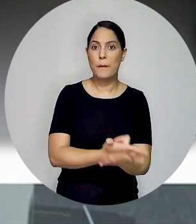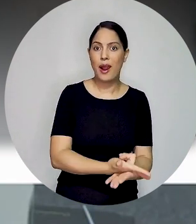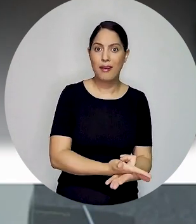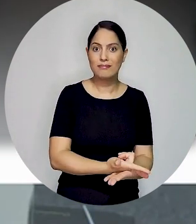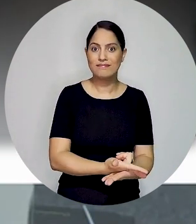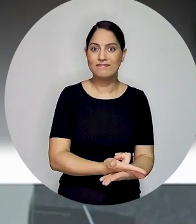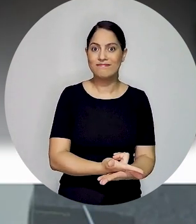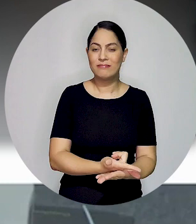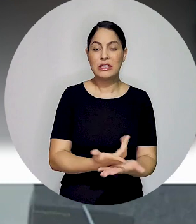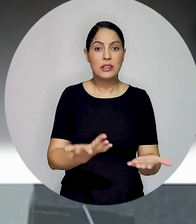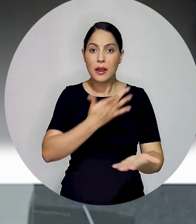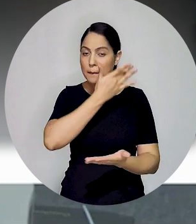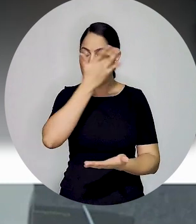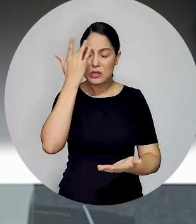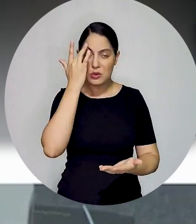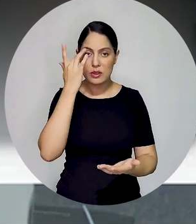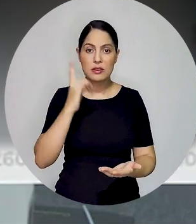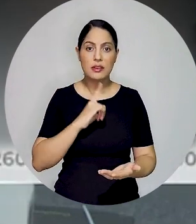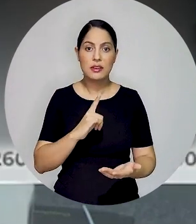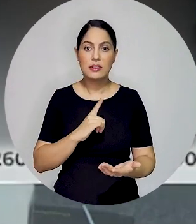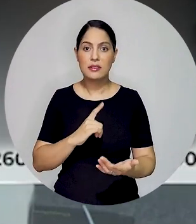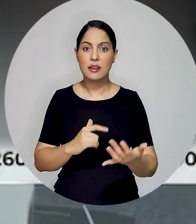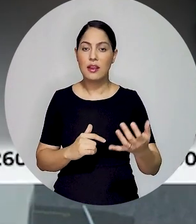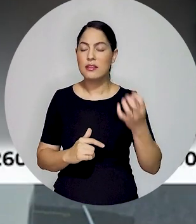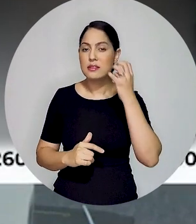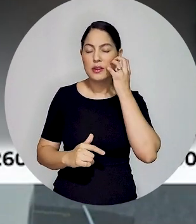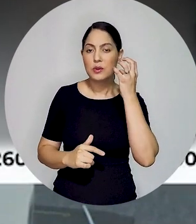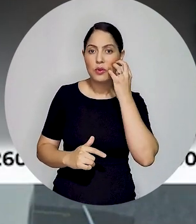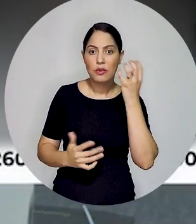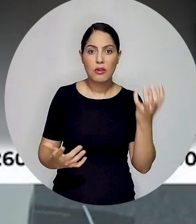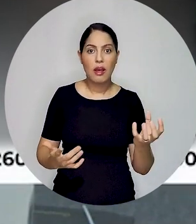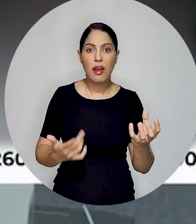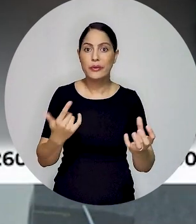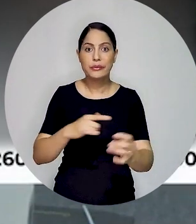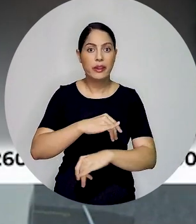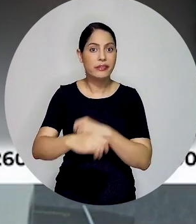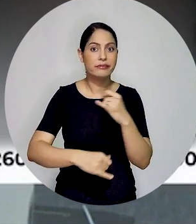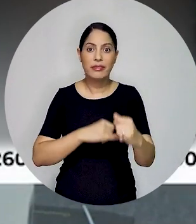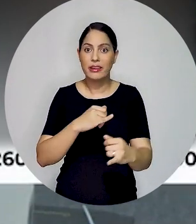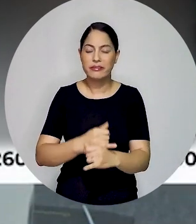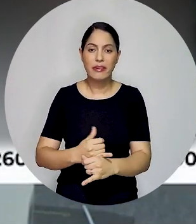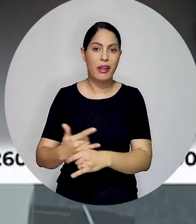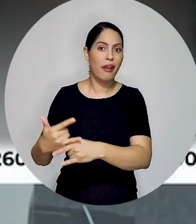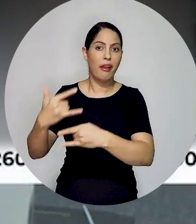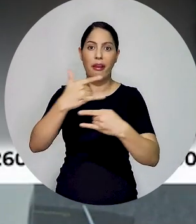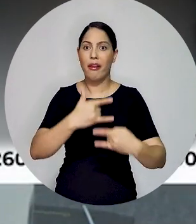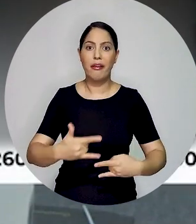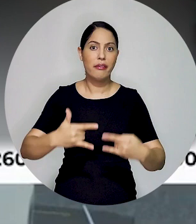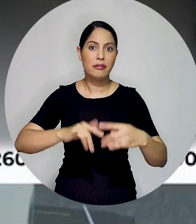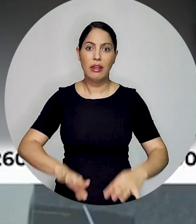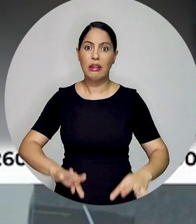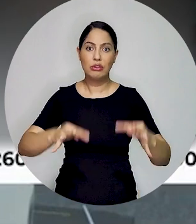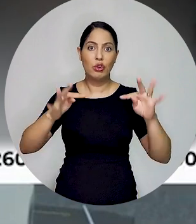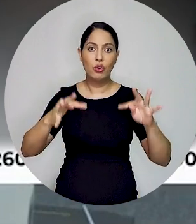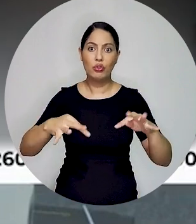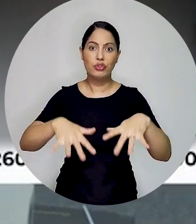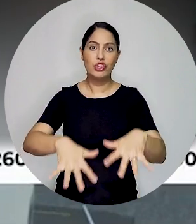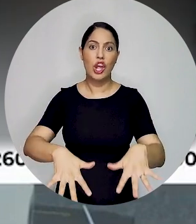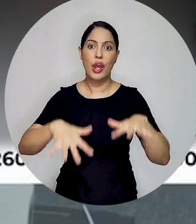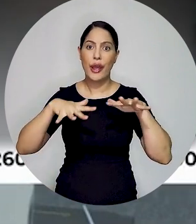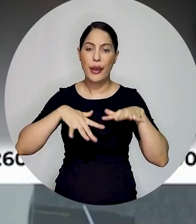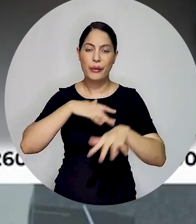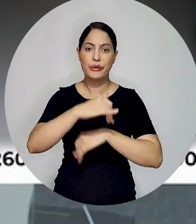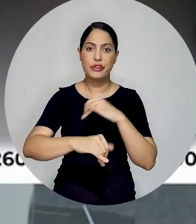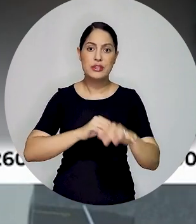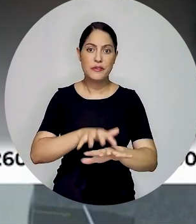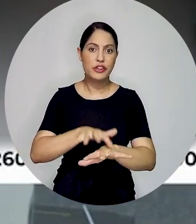mínimo. No Brasil, as pessoas que têm não têm plano capaz de suportar uma audiência telepresencial. Então, assim,